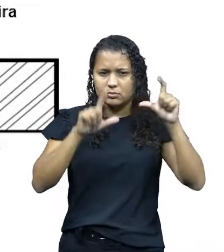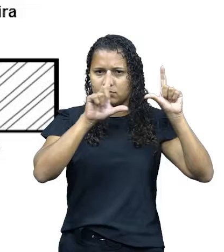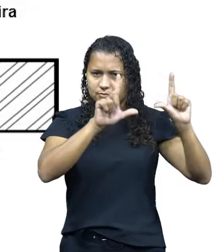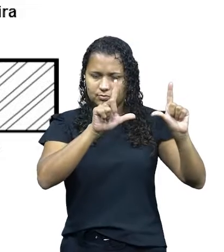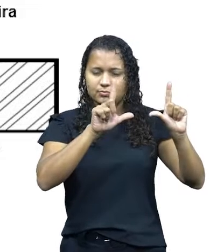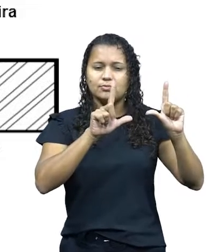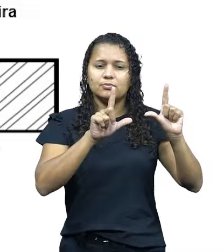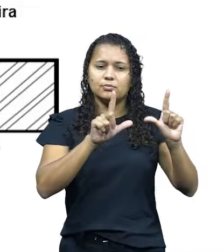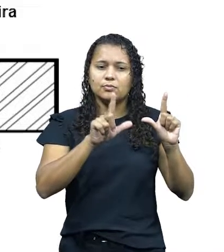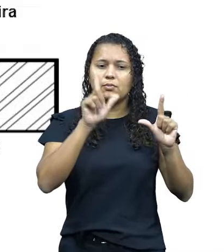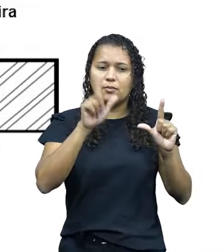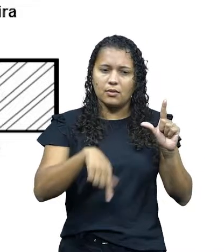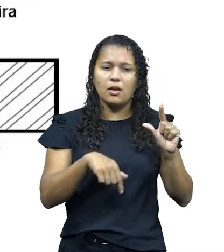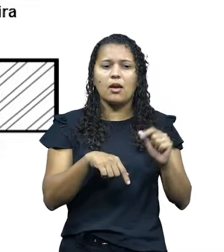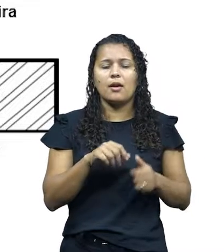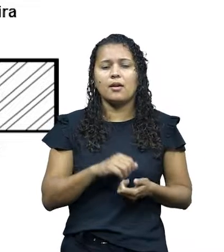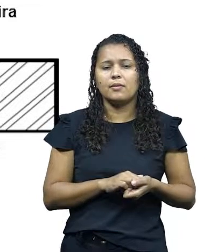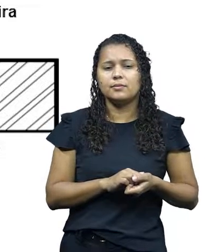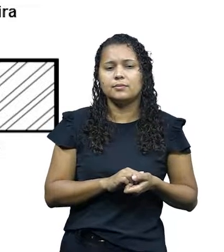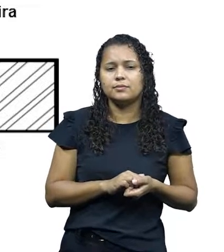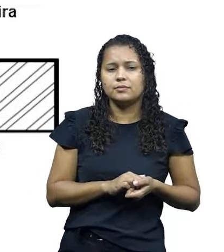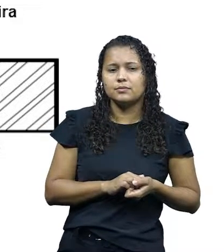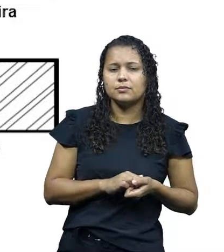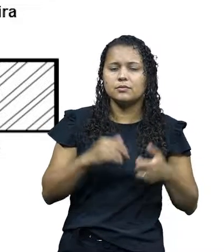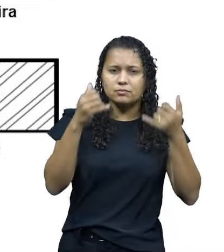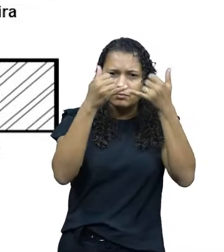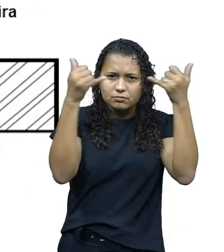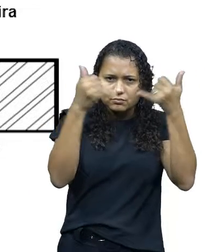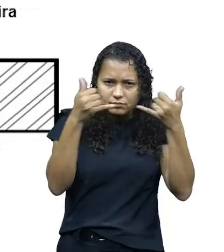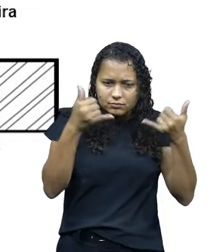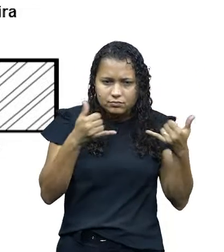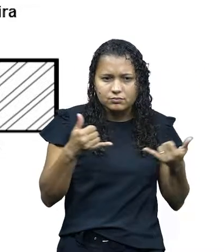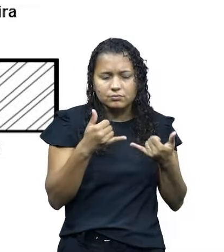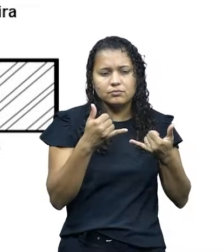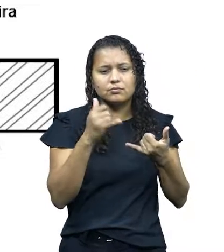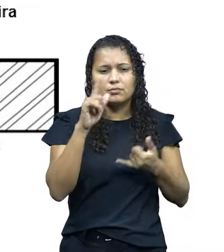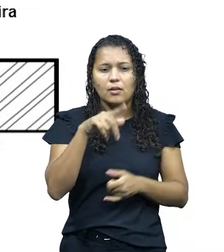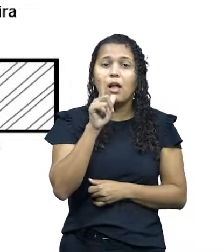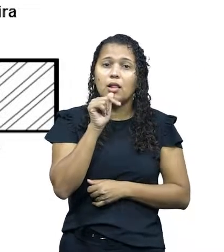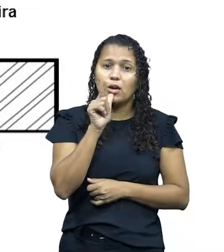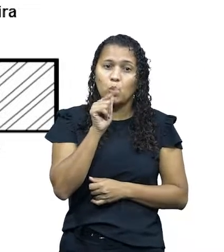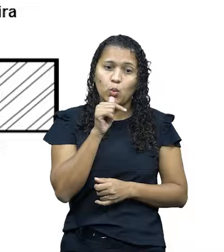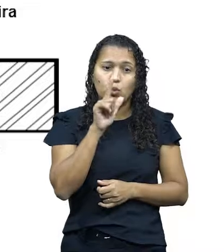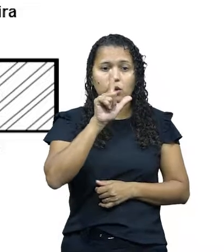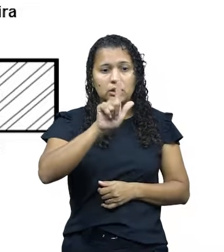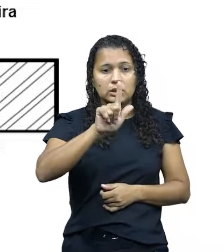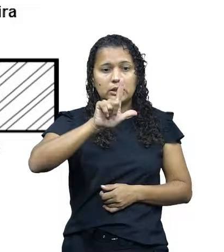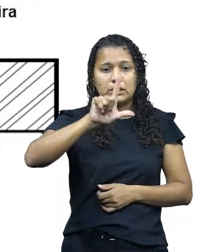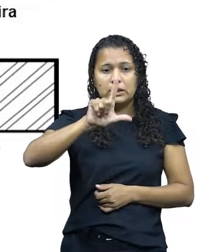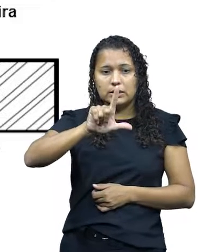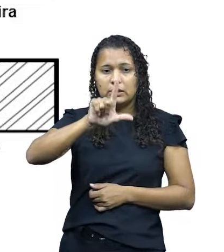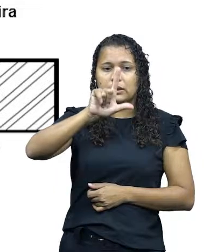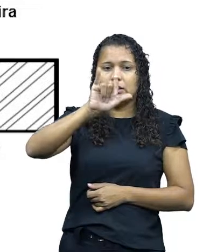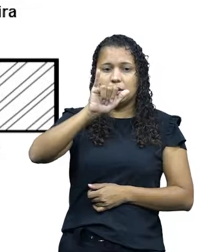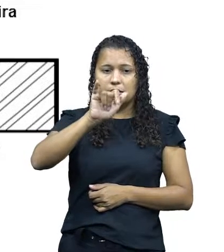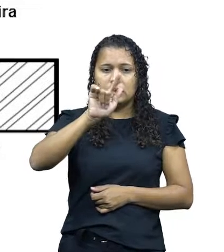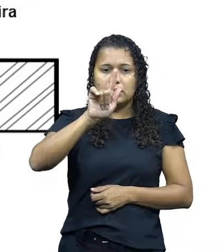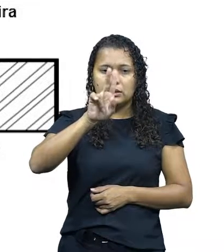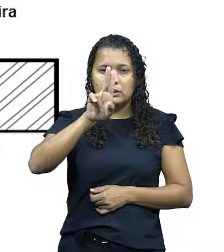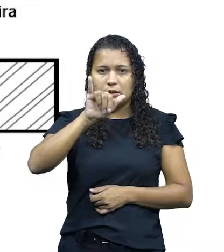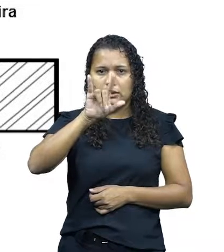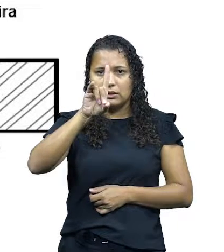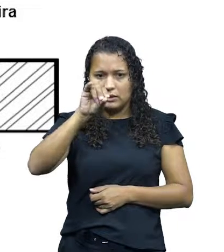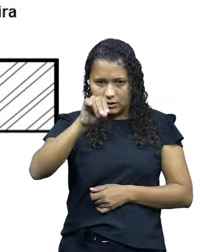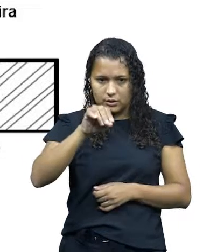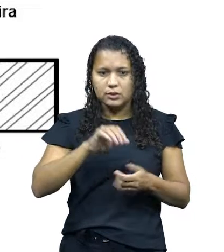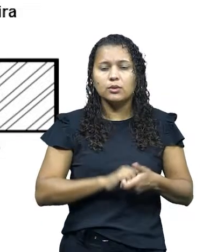Nós temos o primeiro desenho, né, na parte de cima, que é nós temos uma achura representando um líquido.